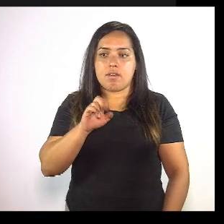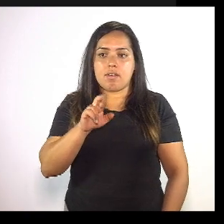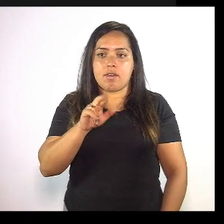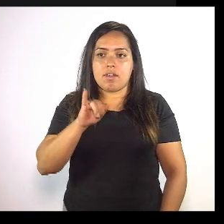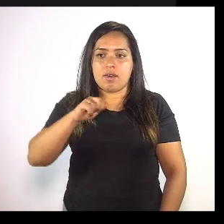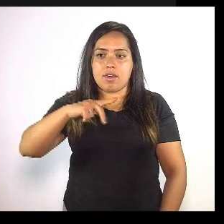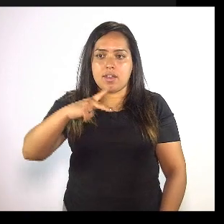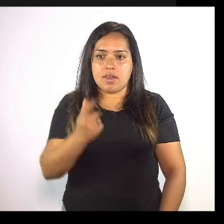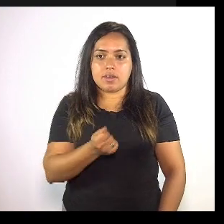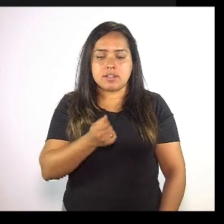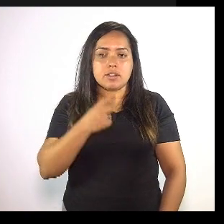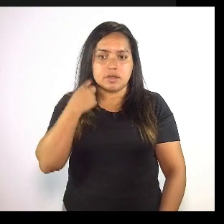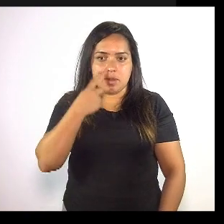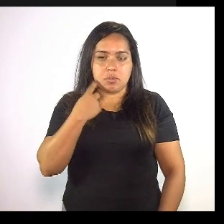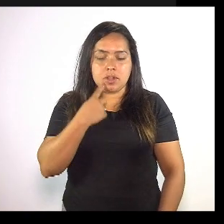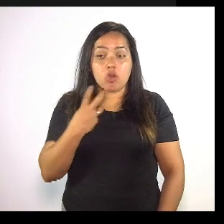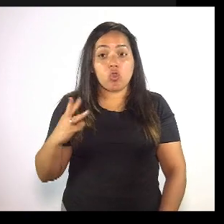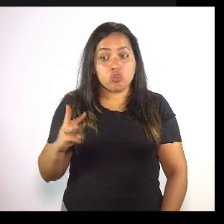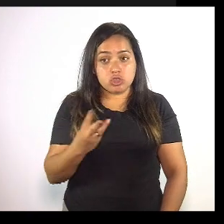Renan.